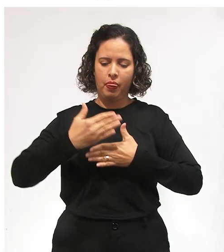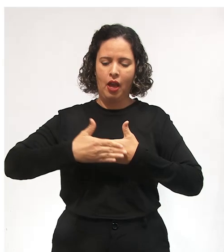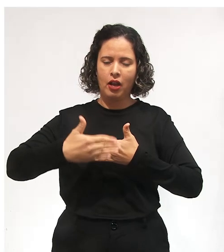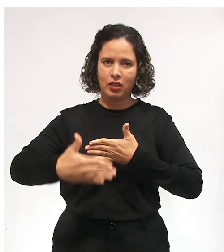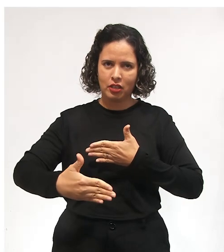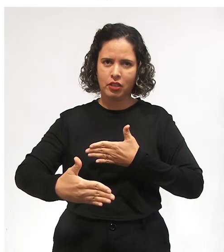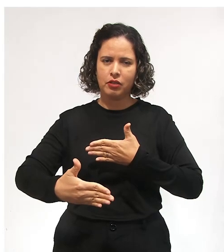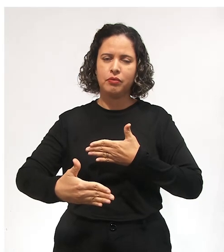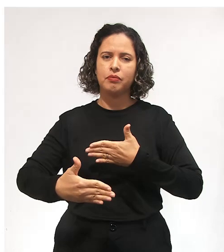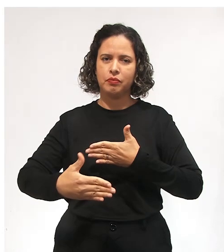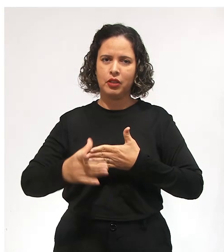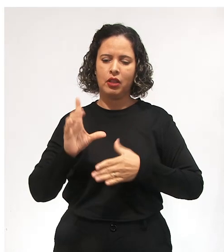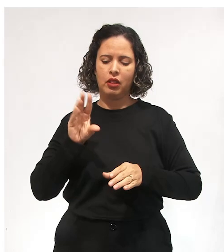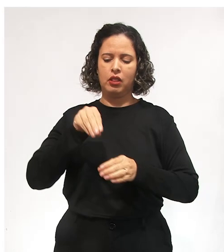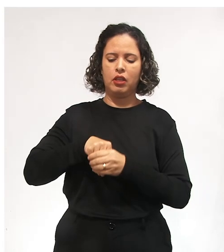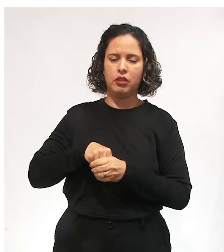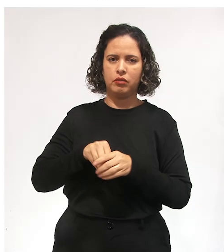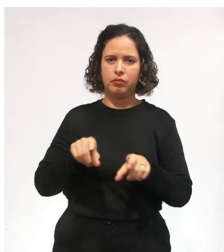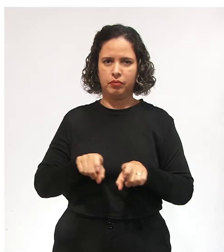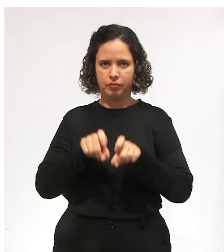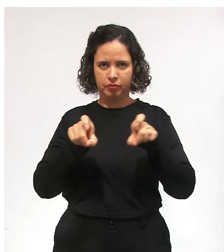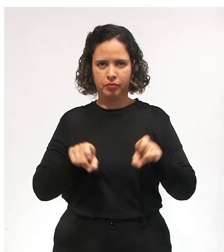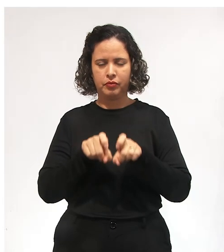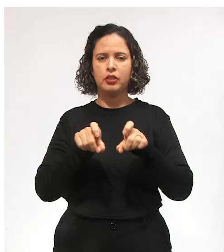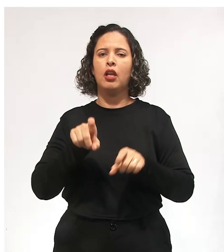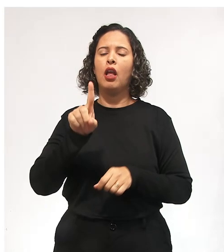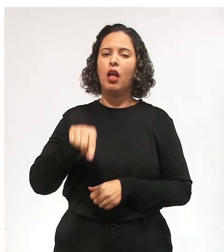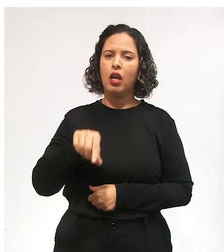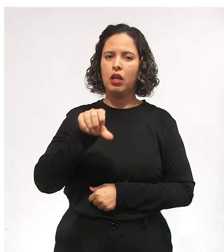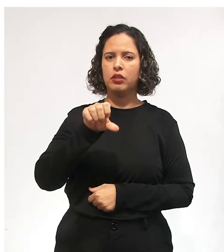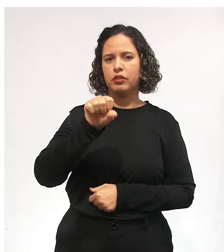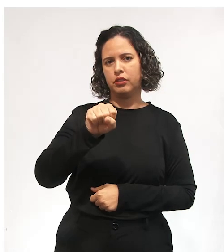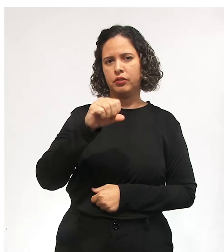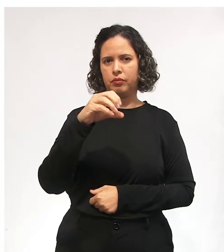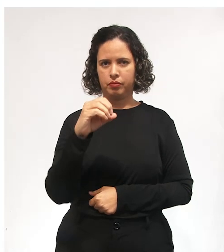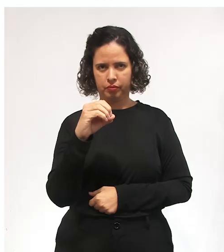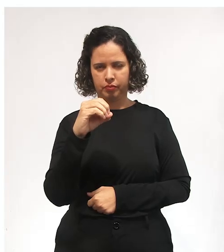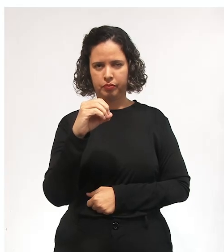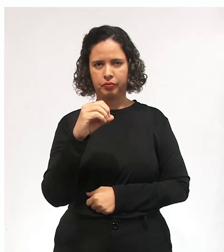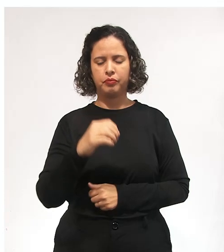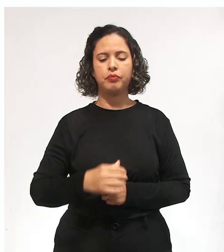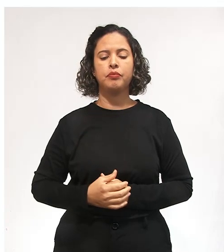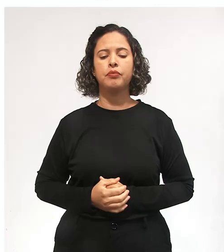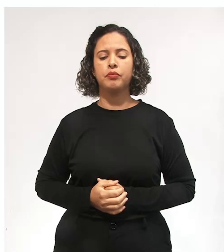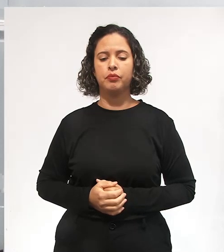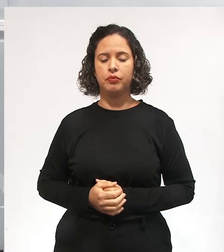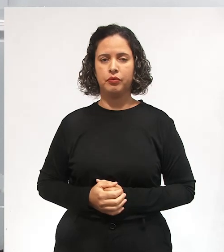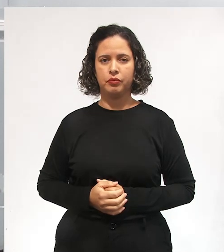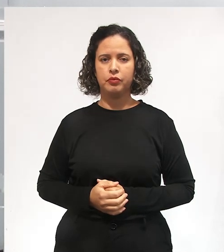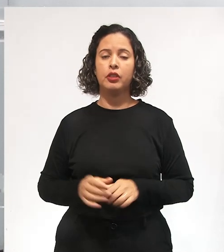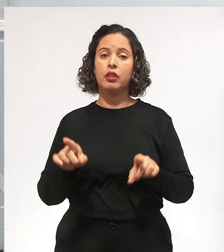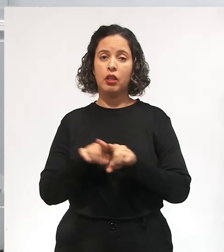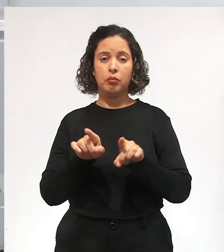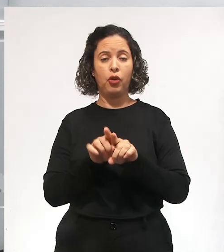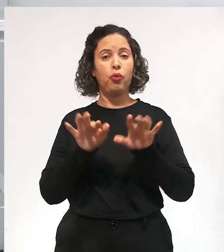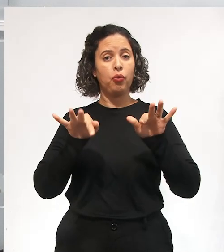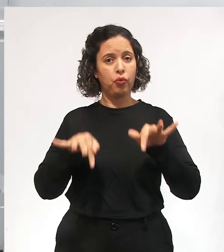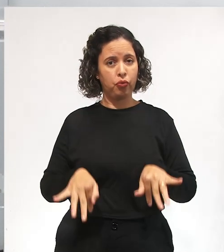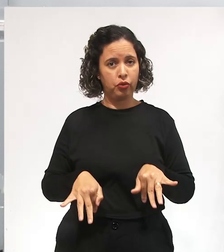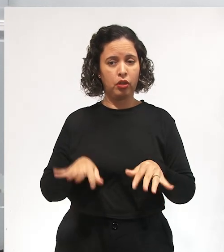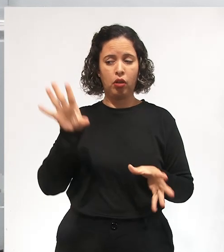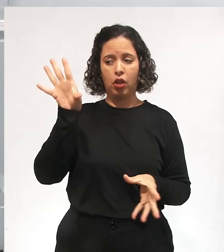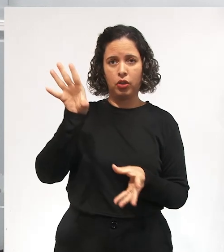explore os arquivos que eu tenho dentro do meu sistema computacional. Chegando ao fim da